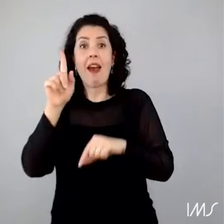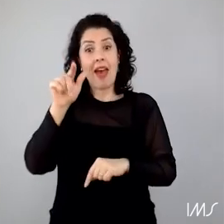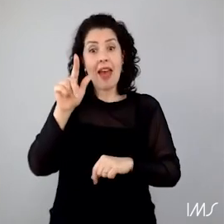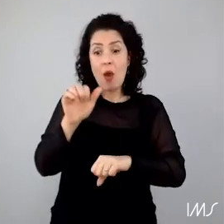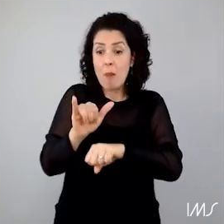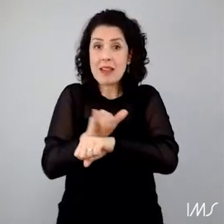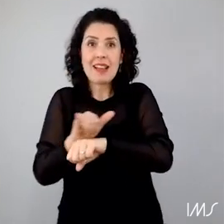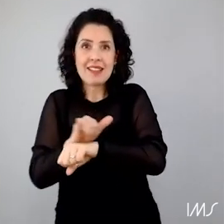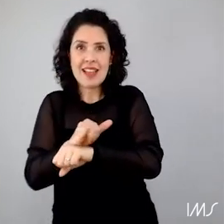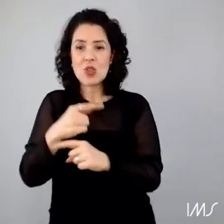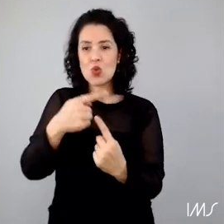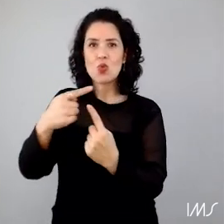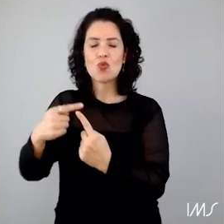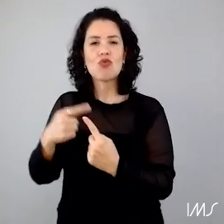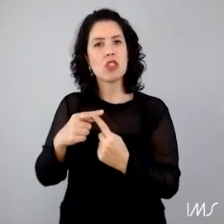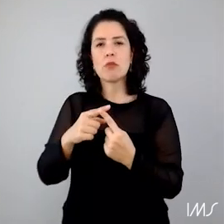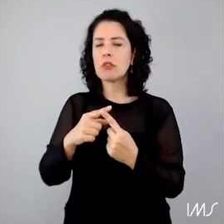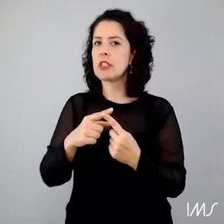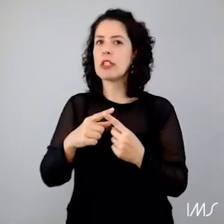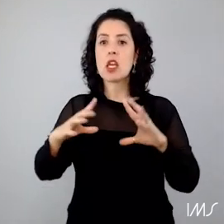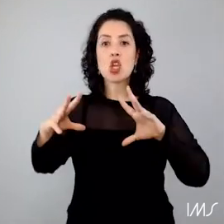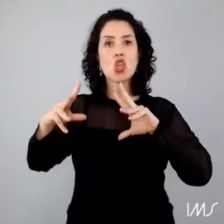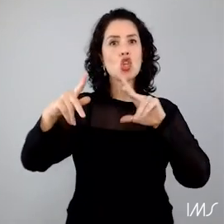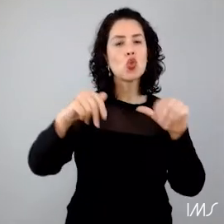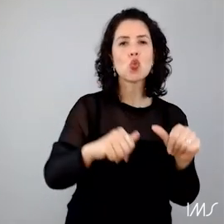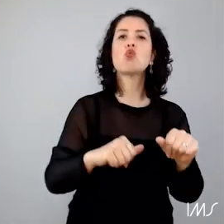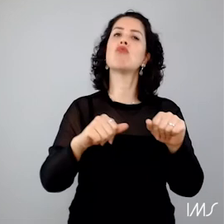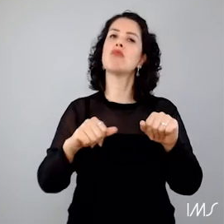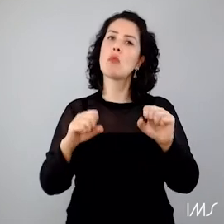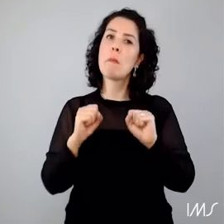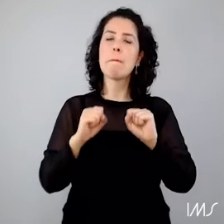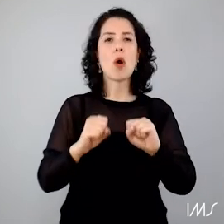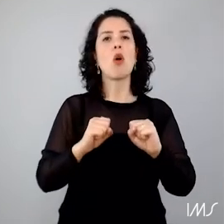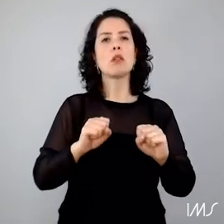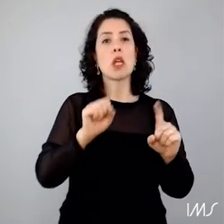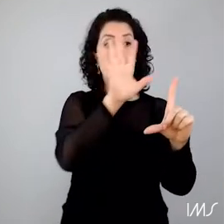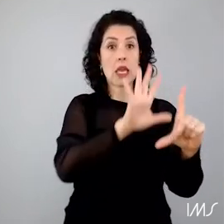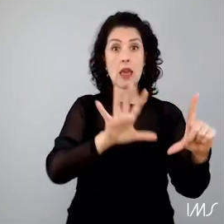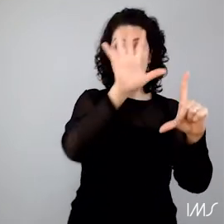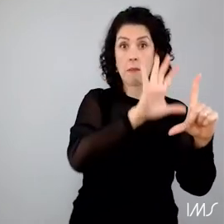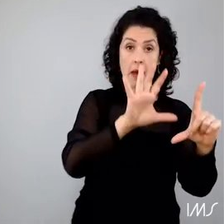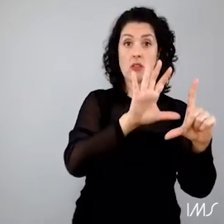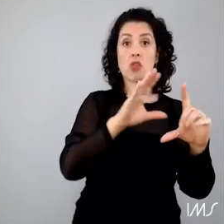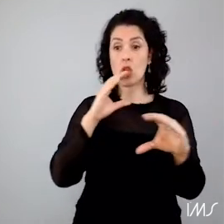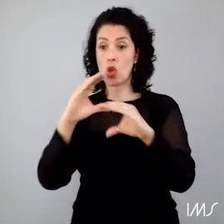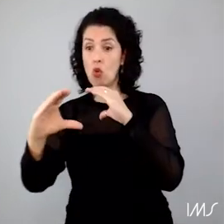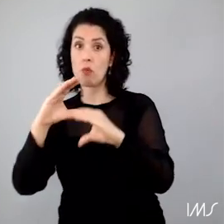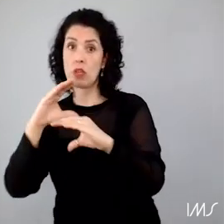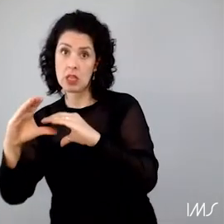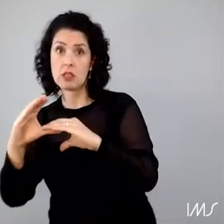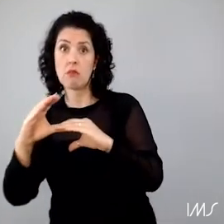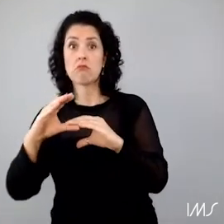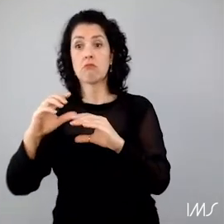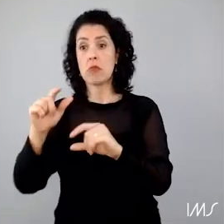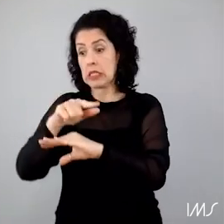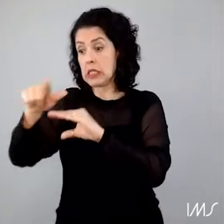de comunicação, de criação, processos científicos, processos de narrativas pessoais, de memórias pessoais, enfim.